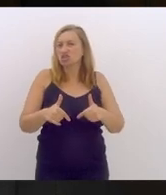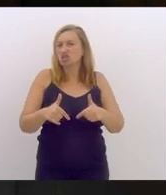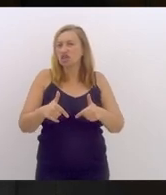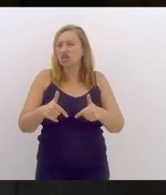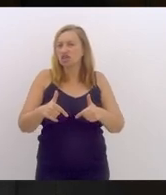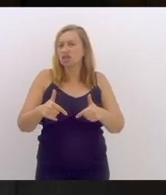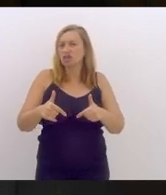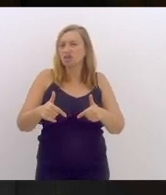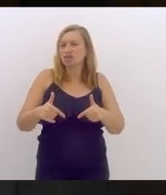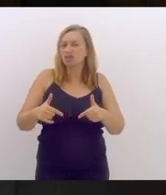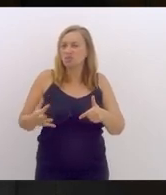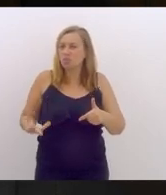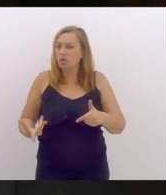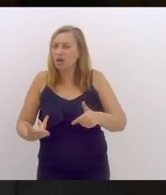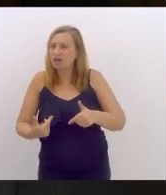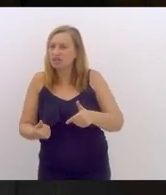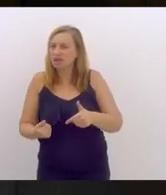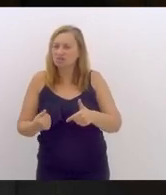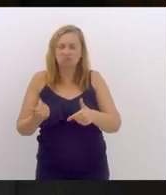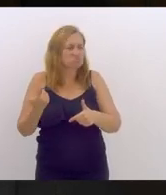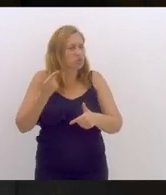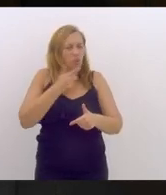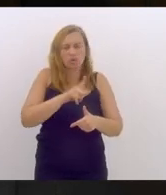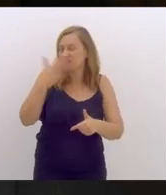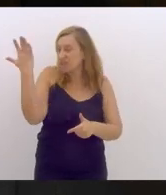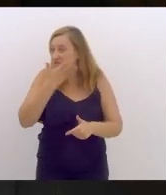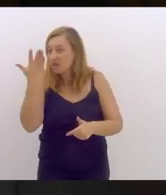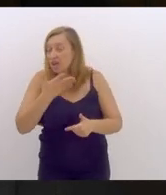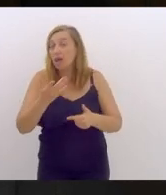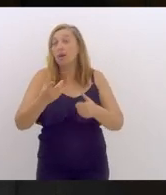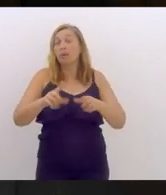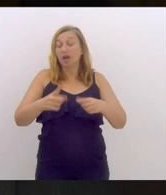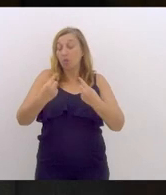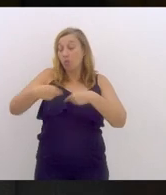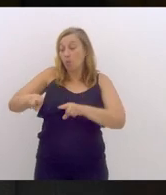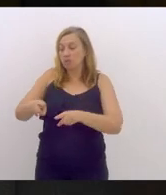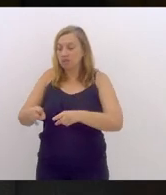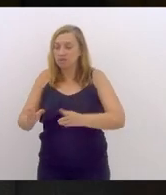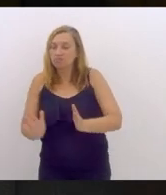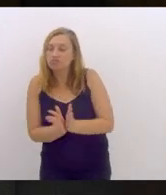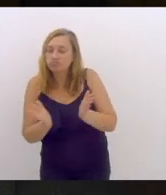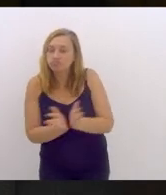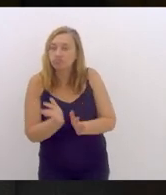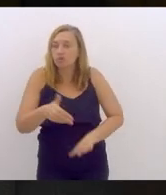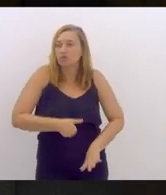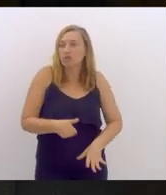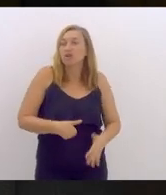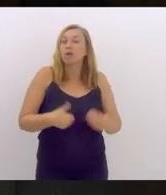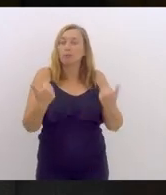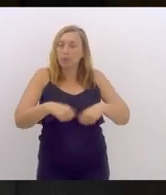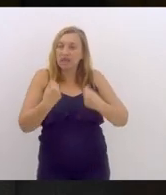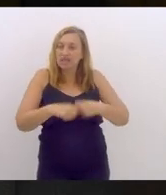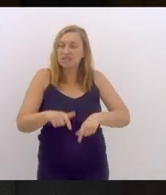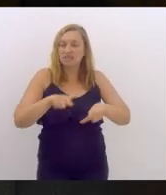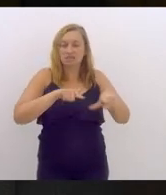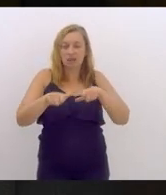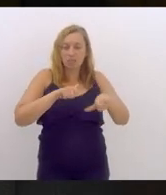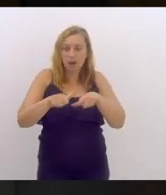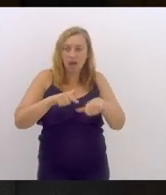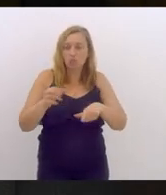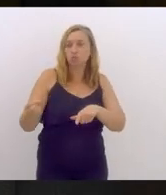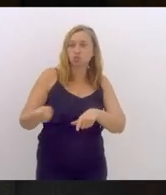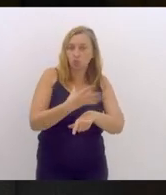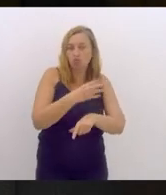enxergar que para combater misericórdia tem que ter geração de emprego e renda